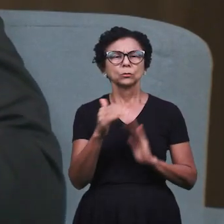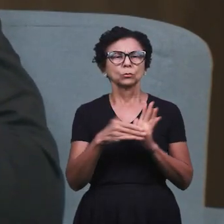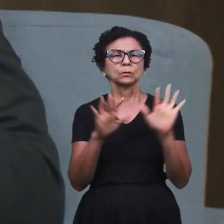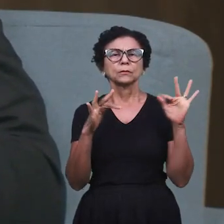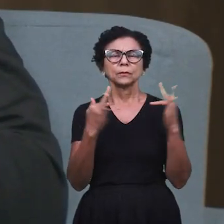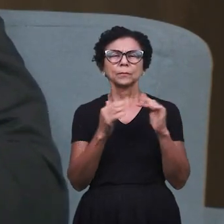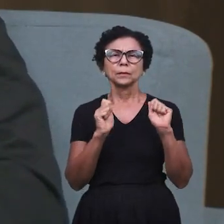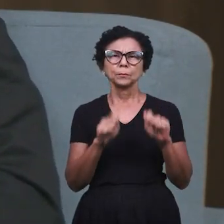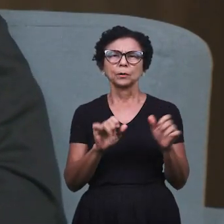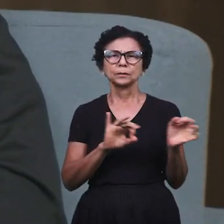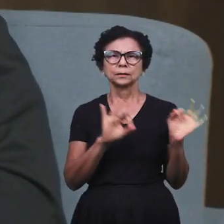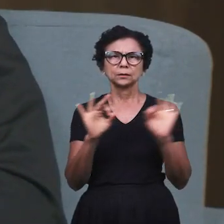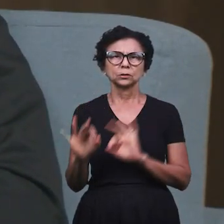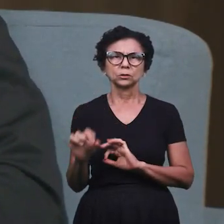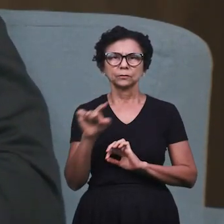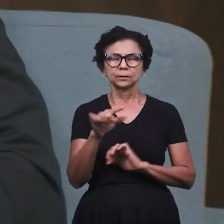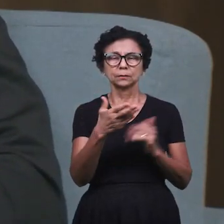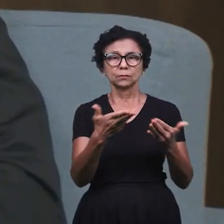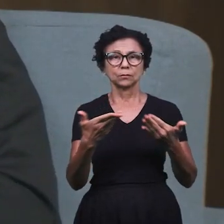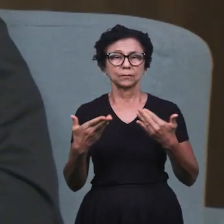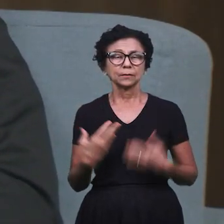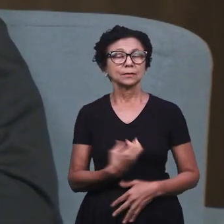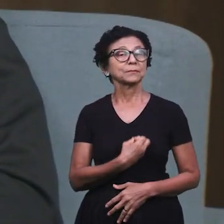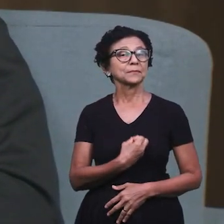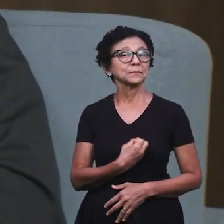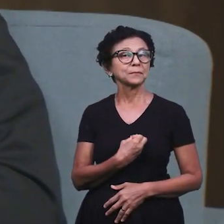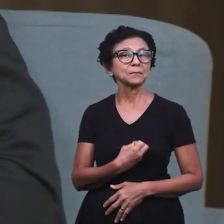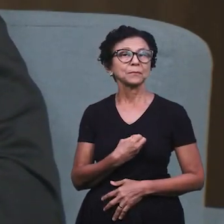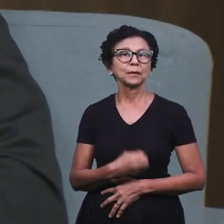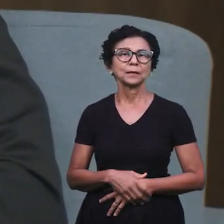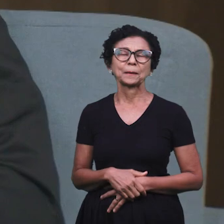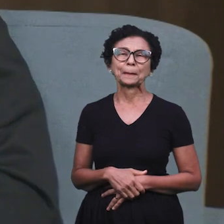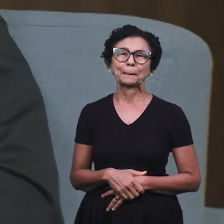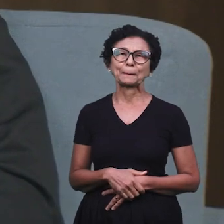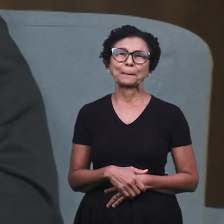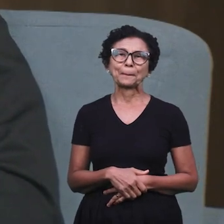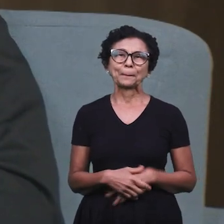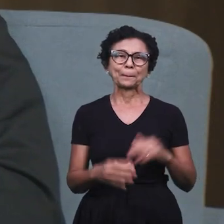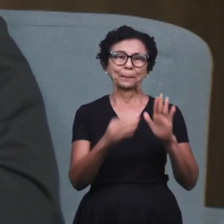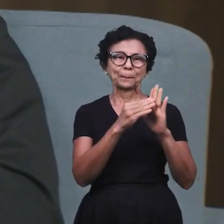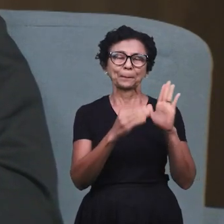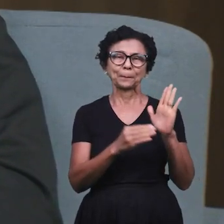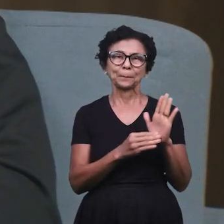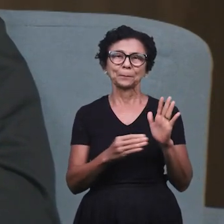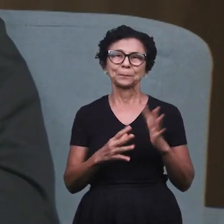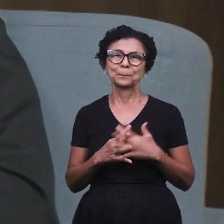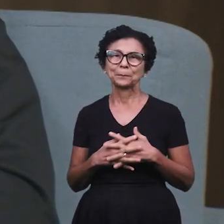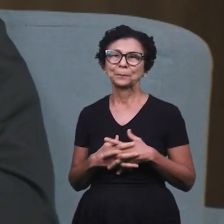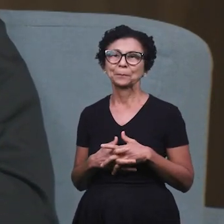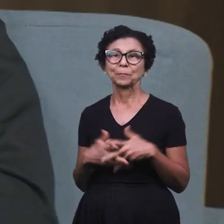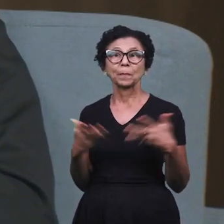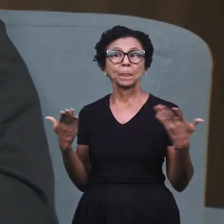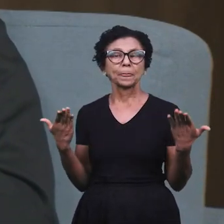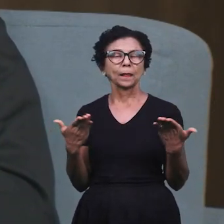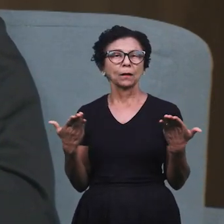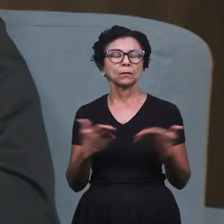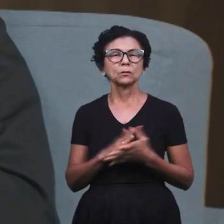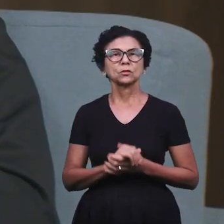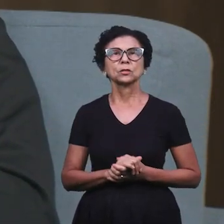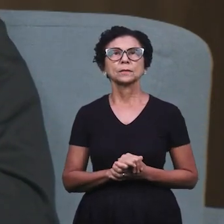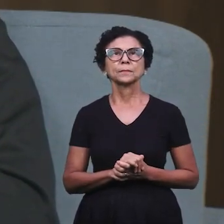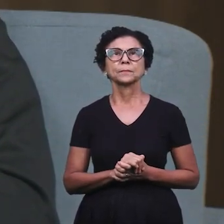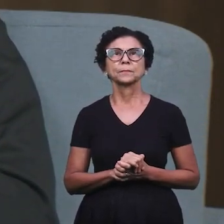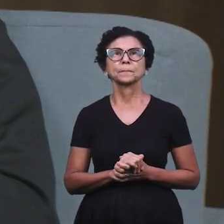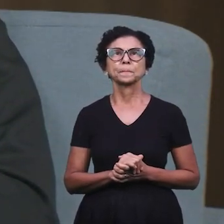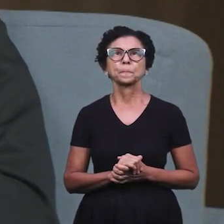e você é o nosso convidado a participar conosco desta edição deste programa. Hoje nós vamos falar